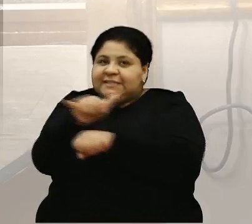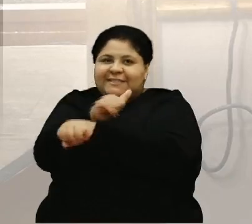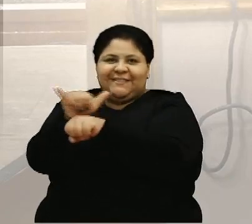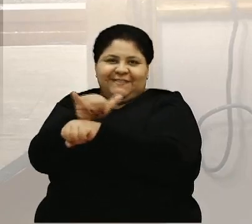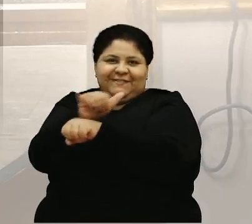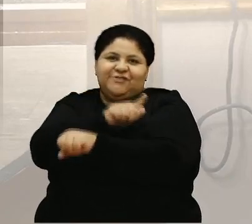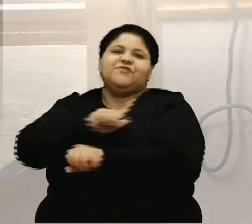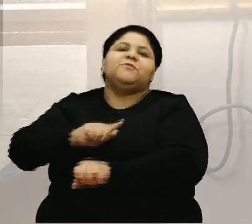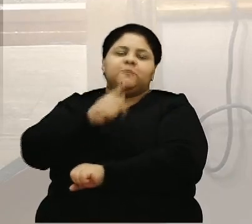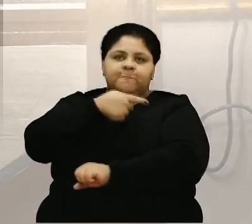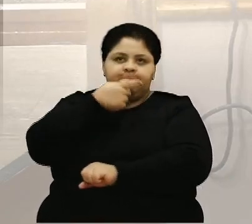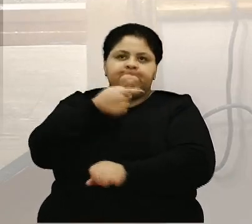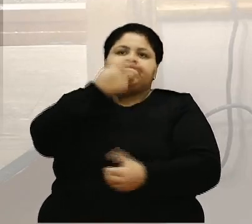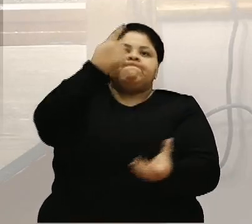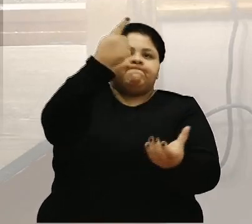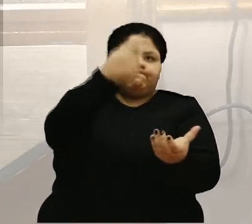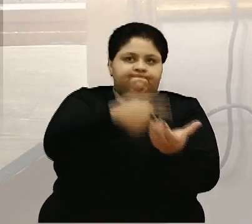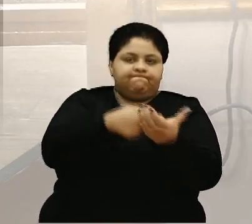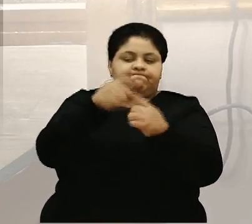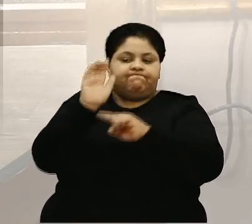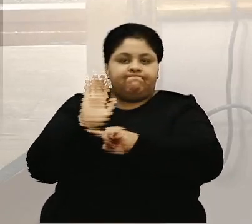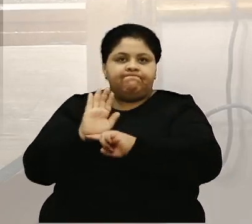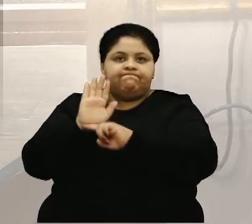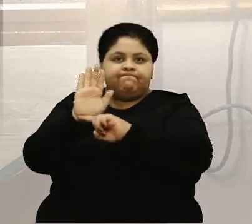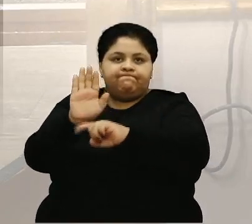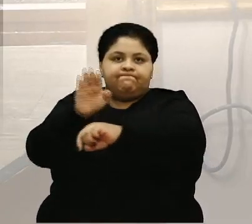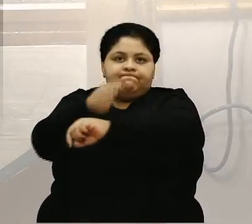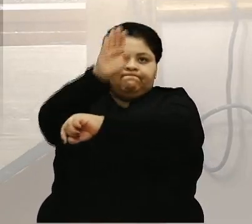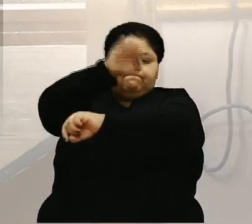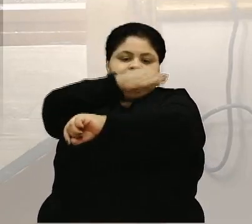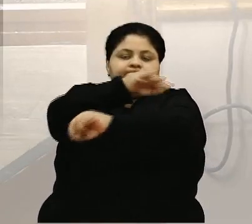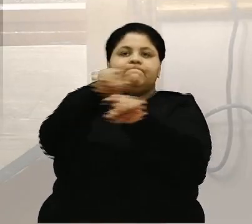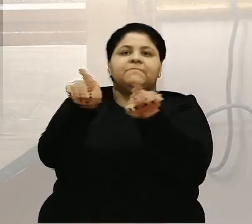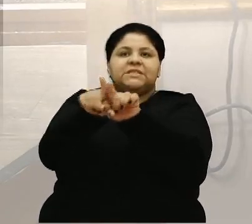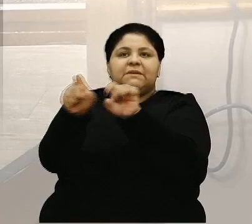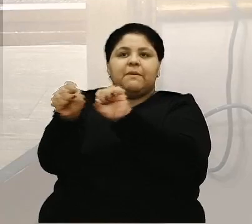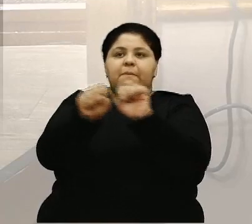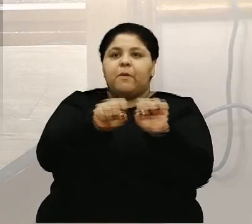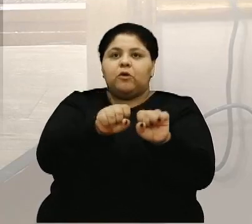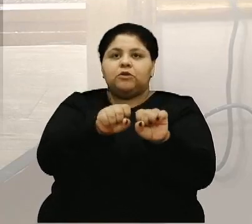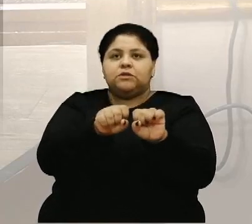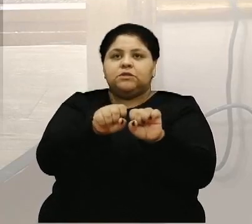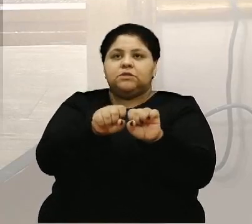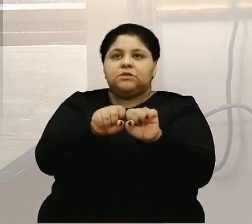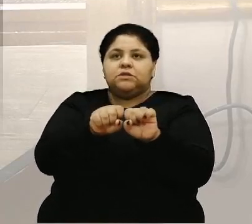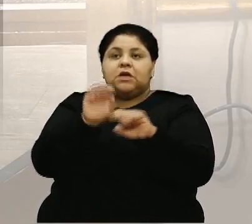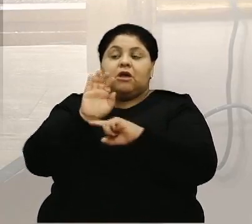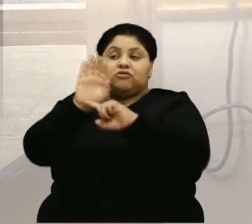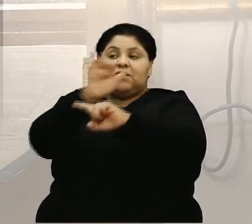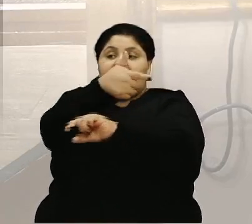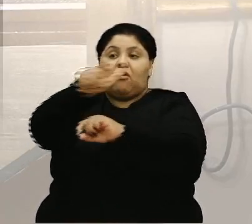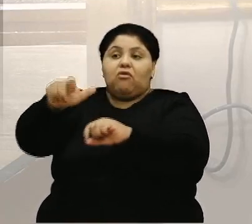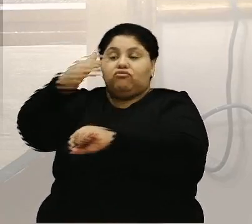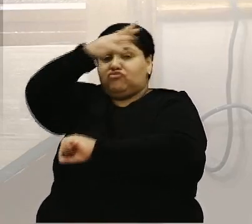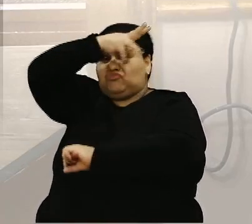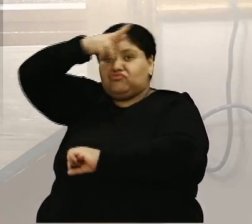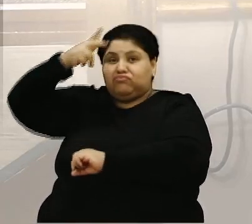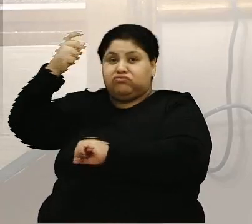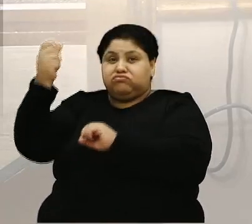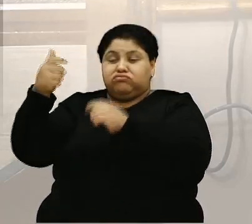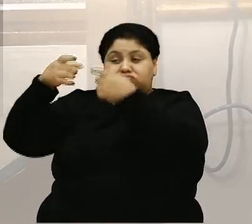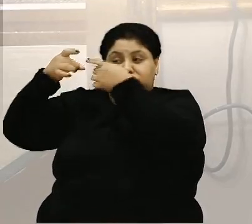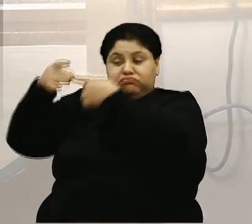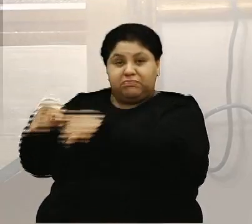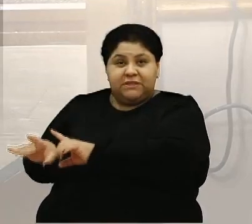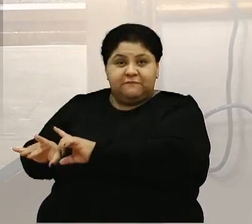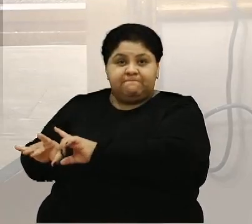reafirmou o compromisso dele de auxiliar a Serra, para que a Serra também possa auxiliar os demais municípios que foram muito afetados, né? E ontem